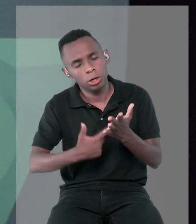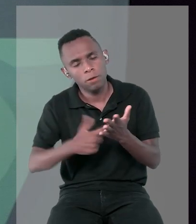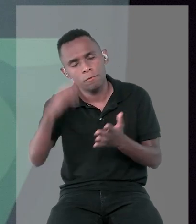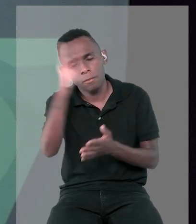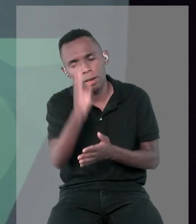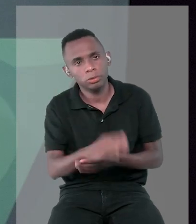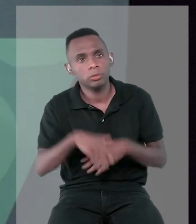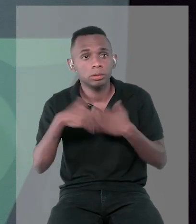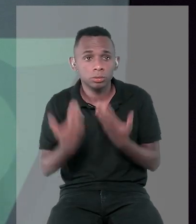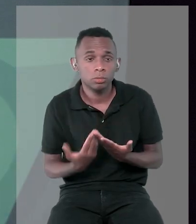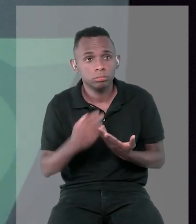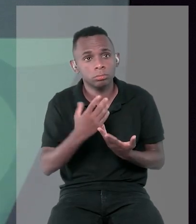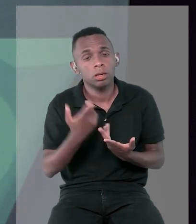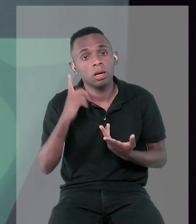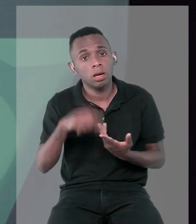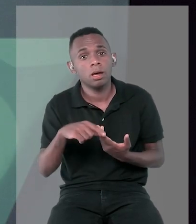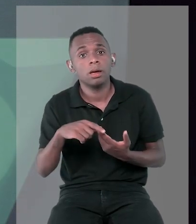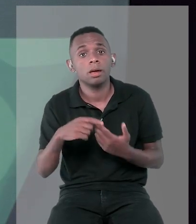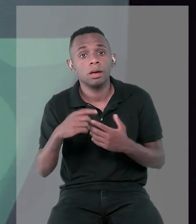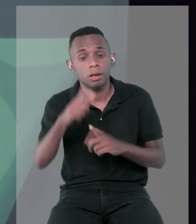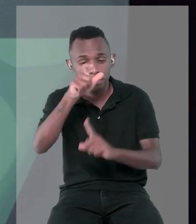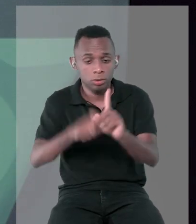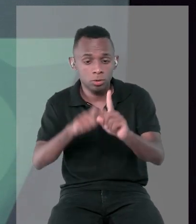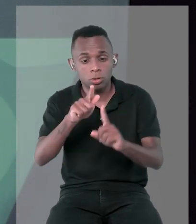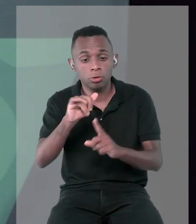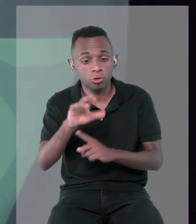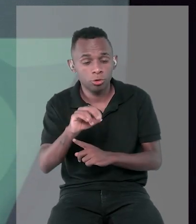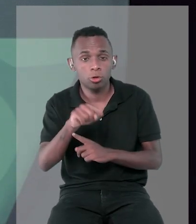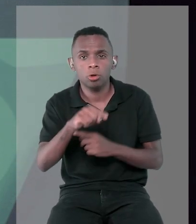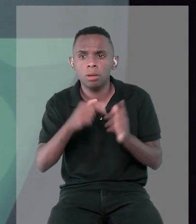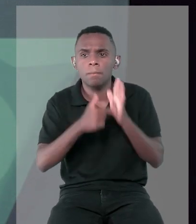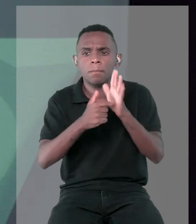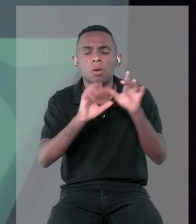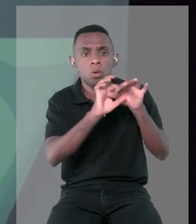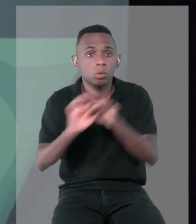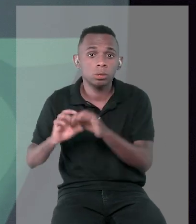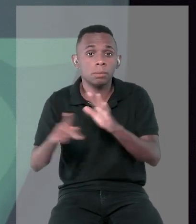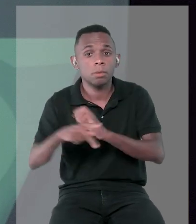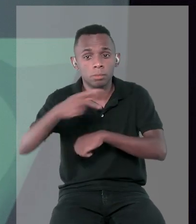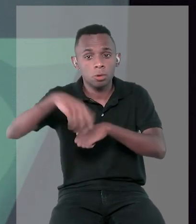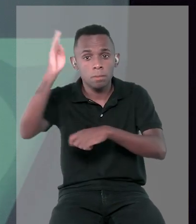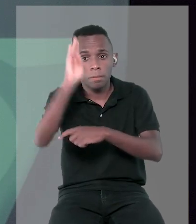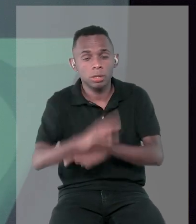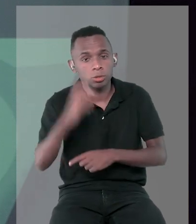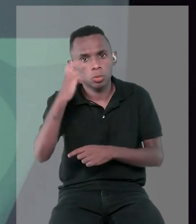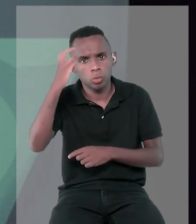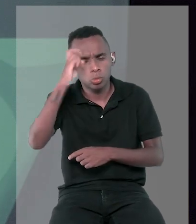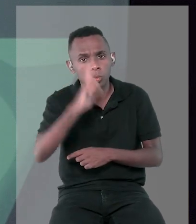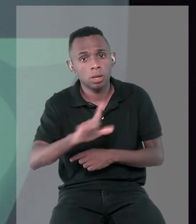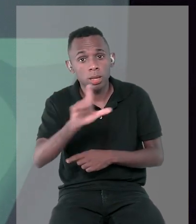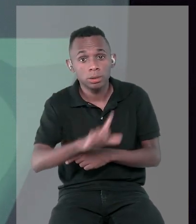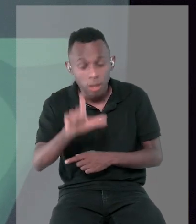Né? Então, é isso, quer dizer, assim como o Giro nos dá um contexto de história do Brasil da